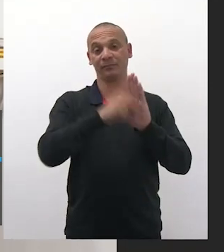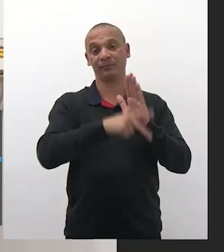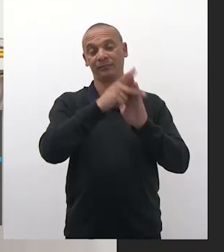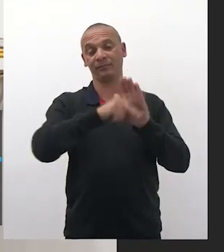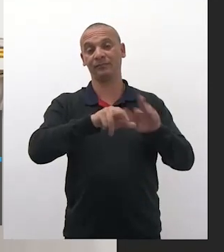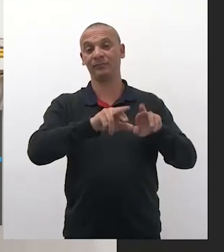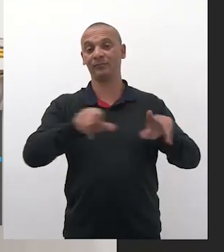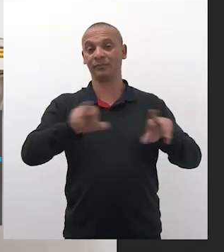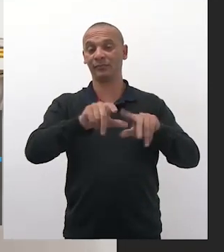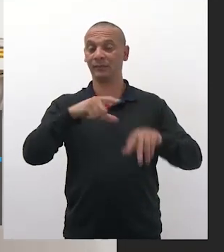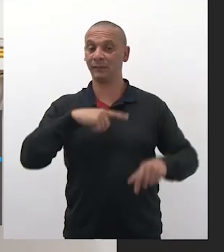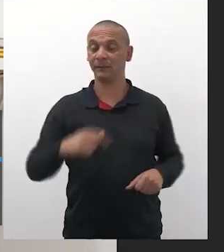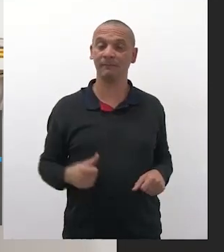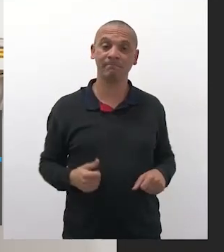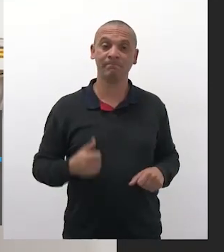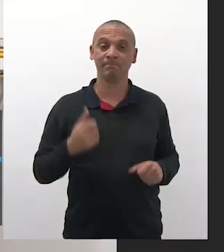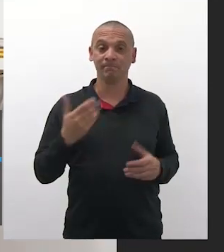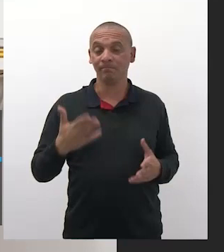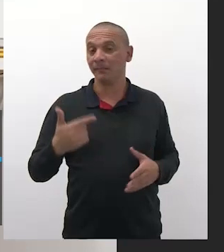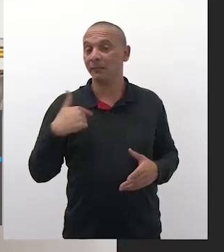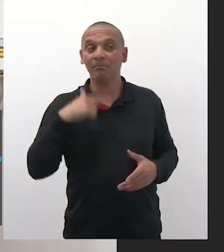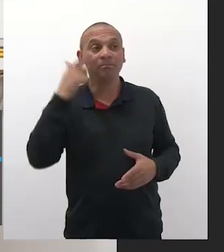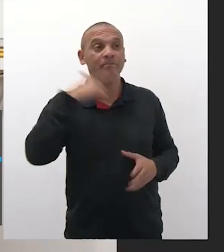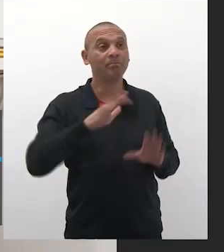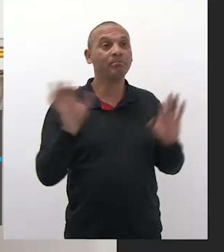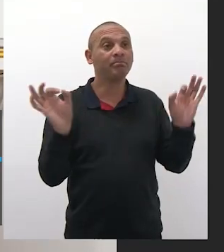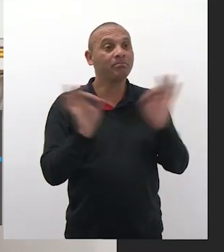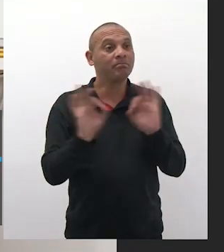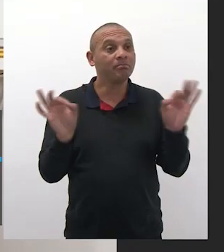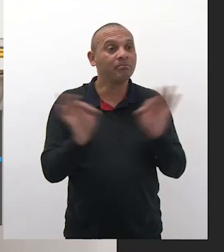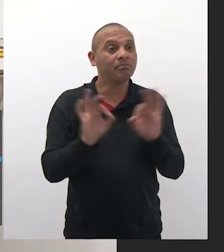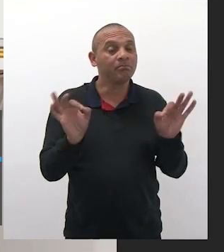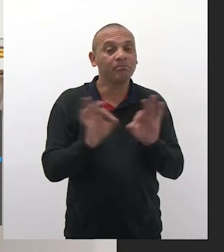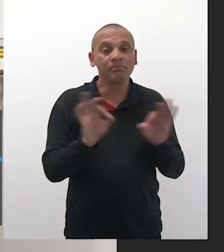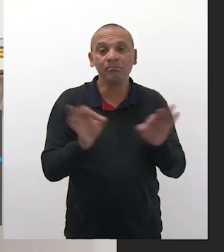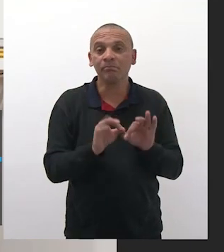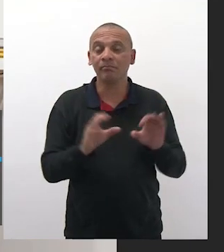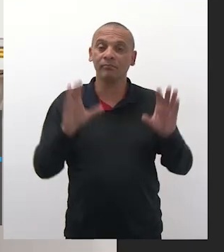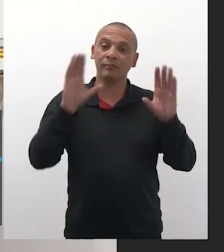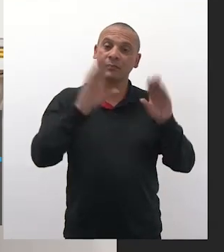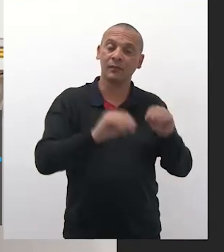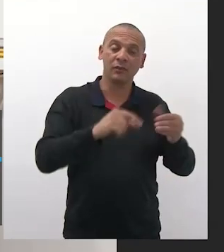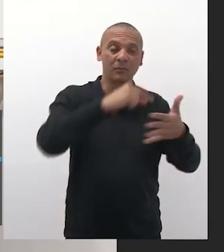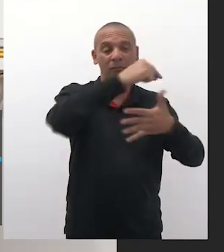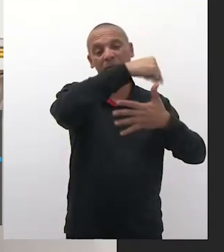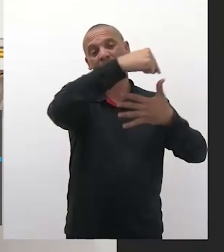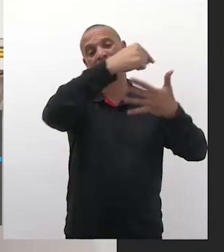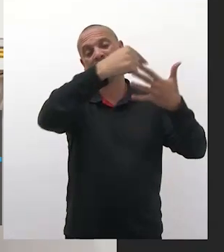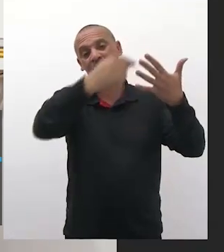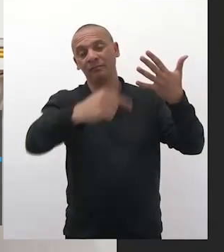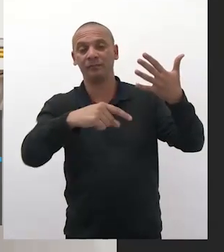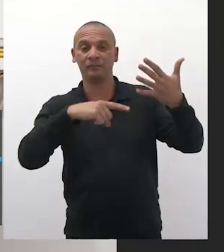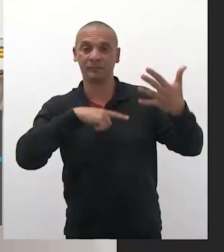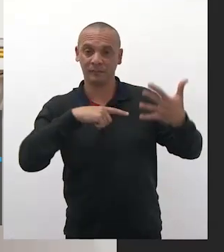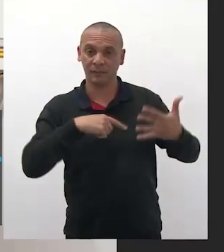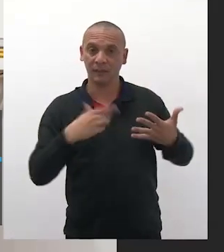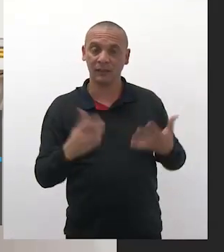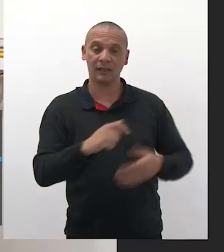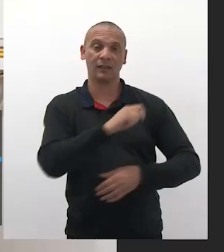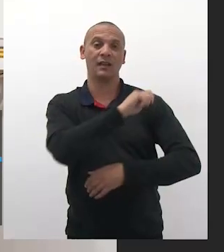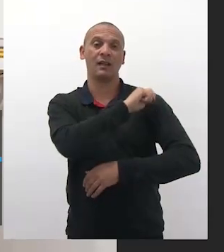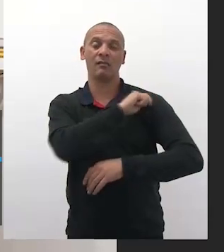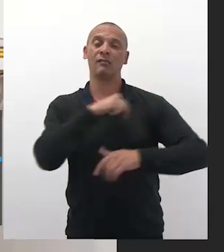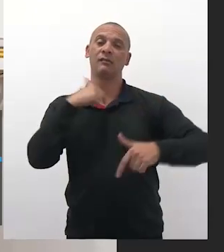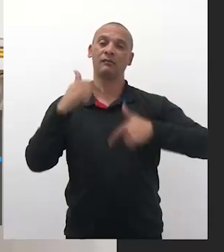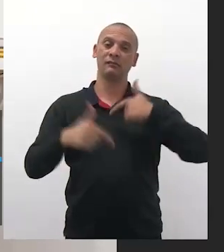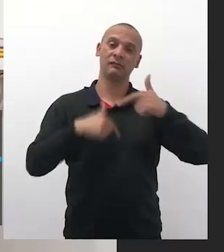projetos. E como eu não estava conseguindo isso, né, à noite por vários motivos, e alunos que